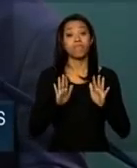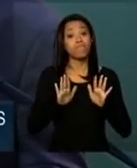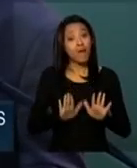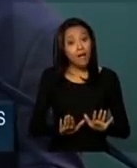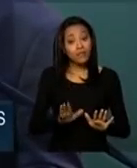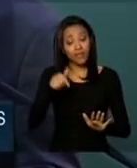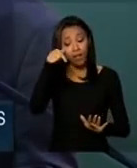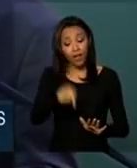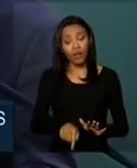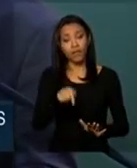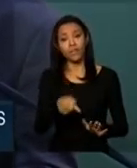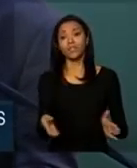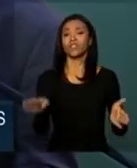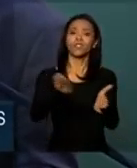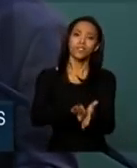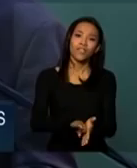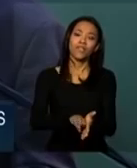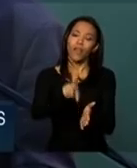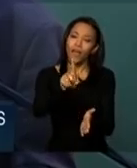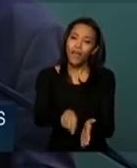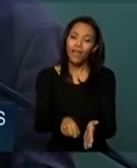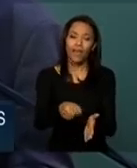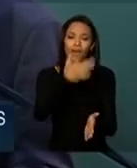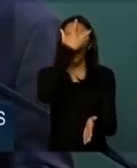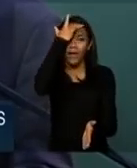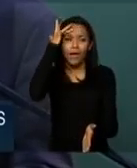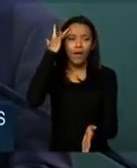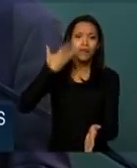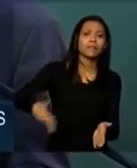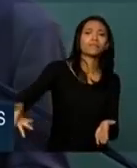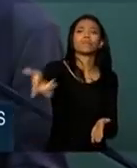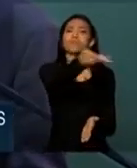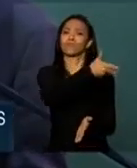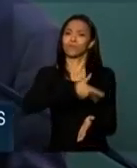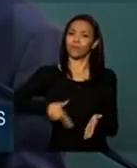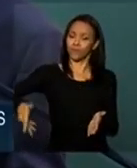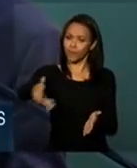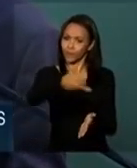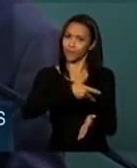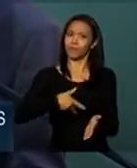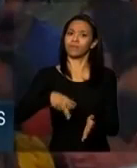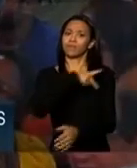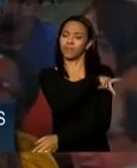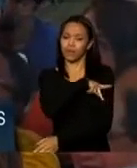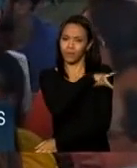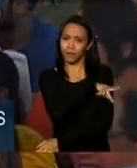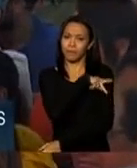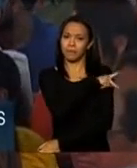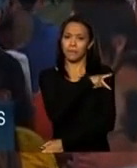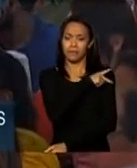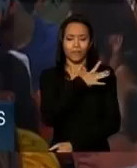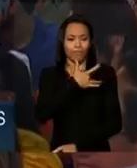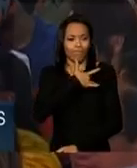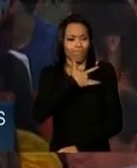calor que a gente encontra é o calor do povo de Teresina, povo do Piauí.